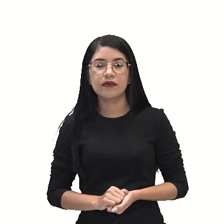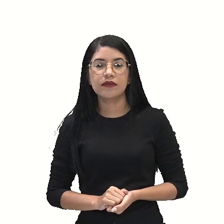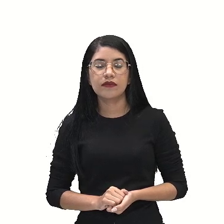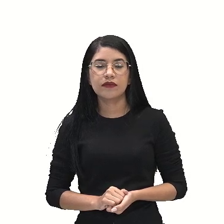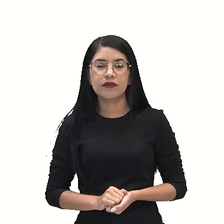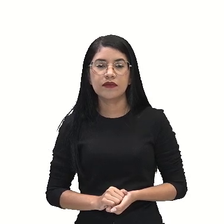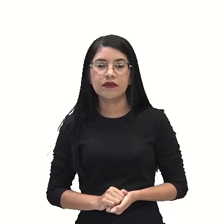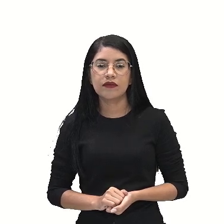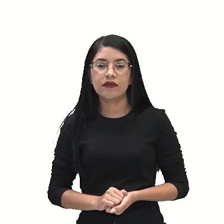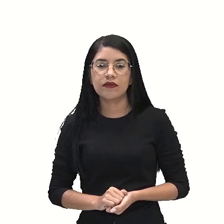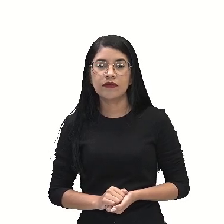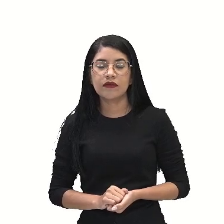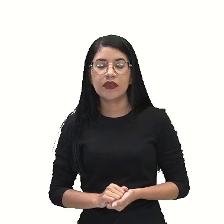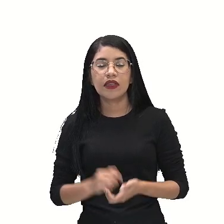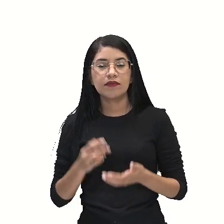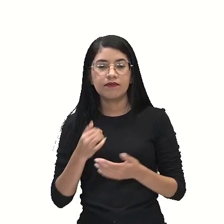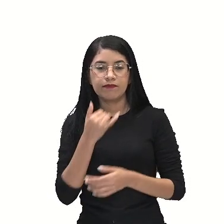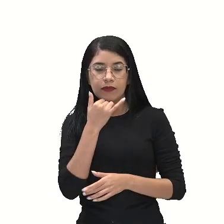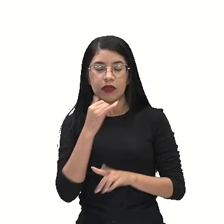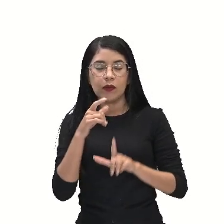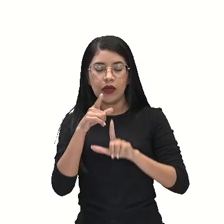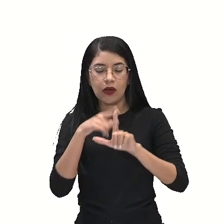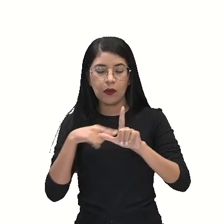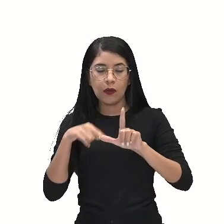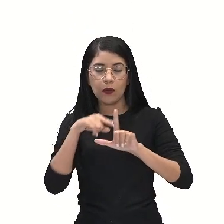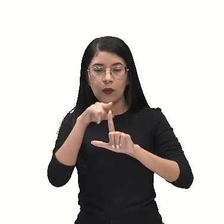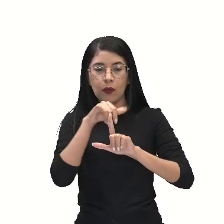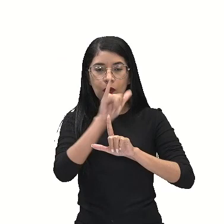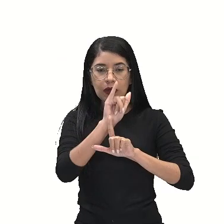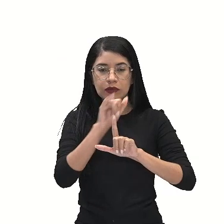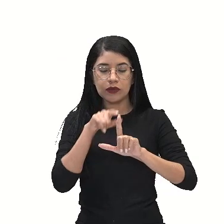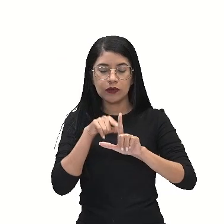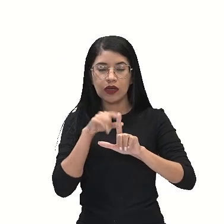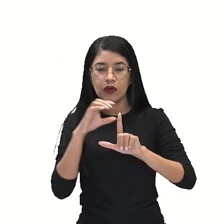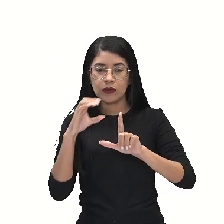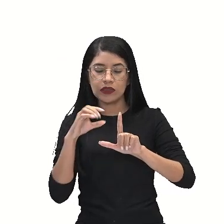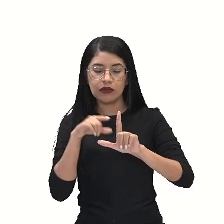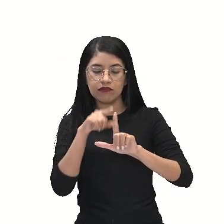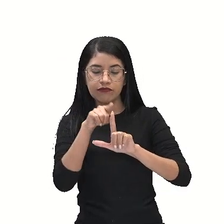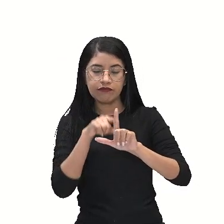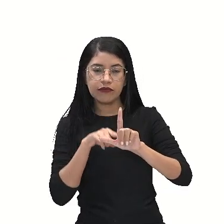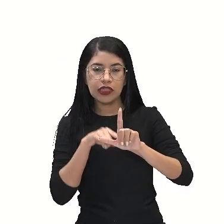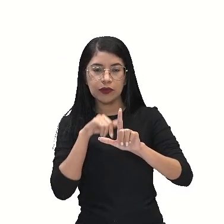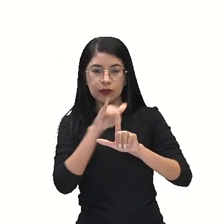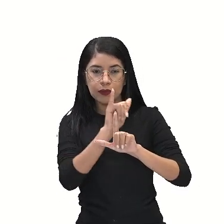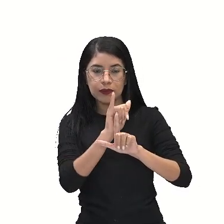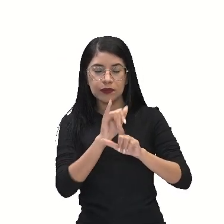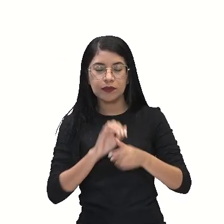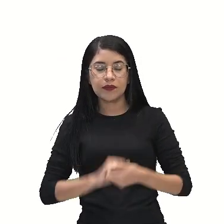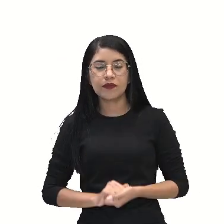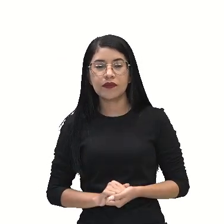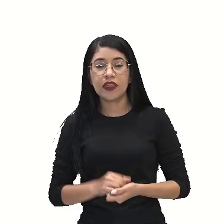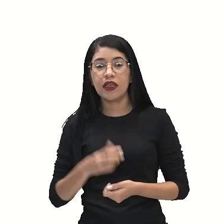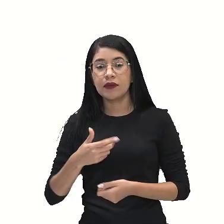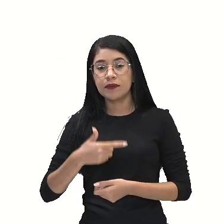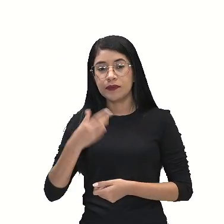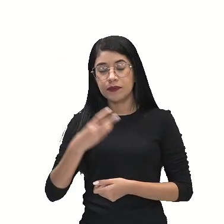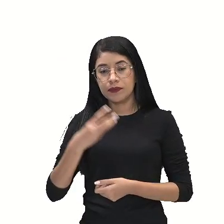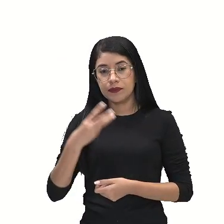Y. Beleza? Quem mais, professor? Qual é a outra dica? Anota aí, pega seu caderno. A terceira